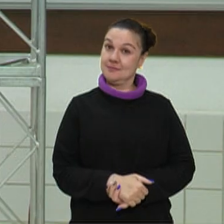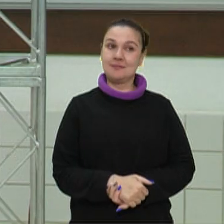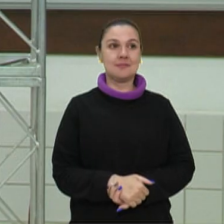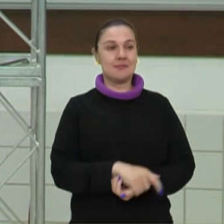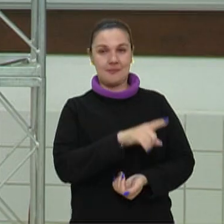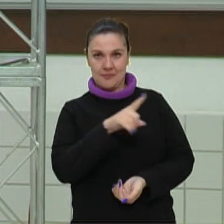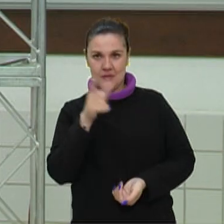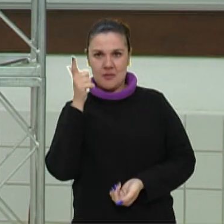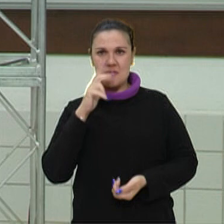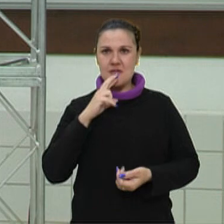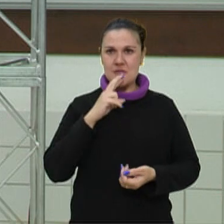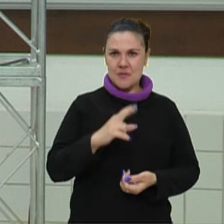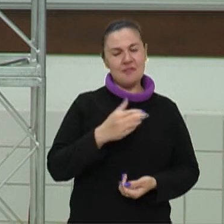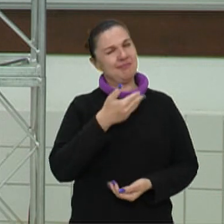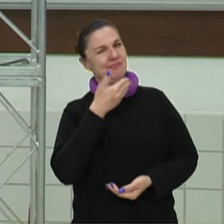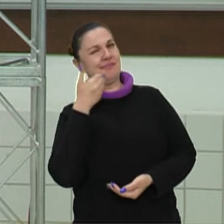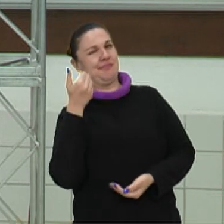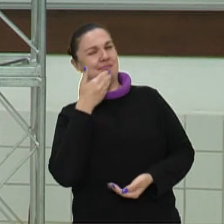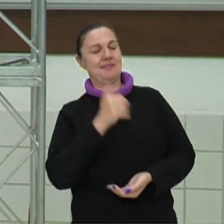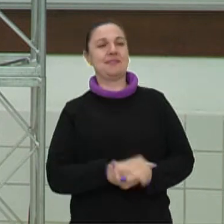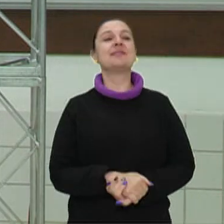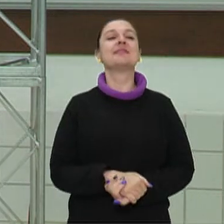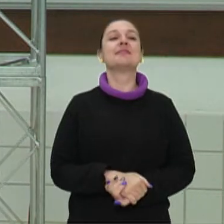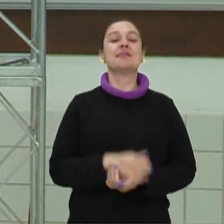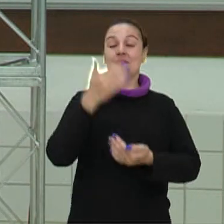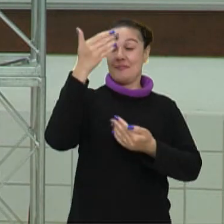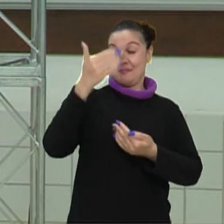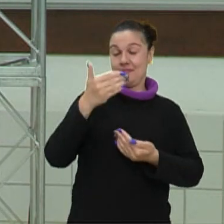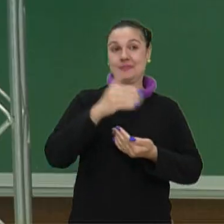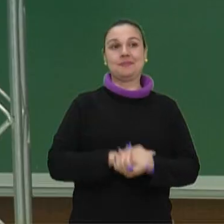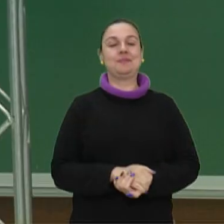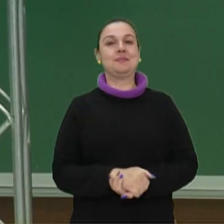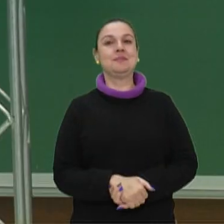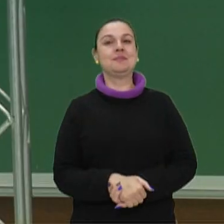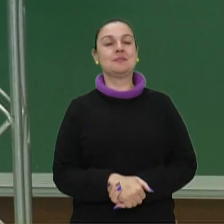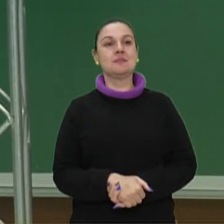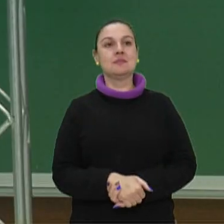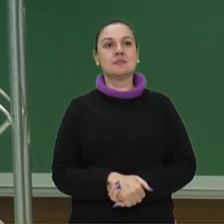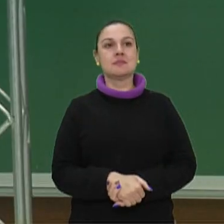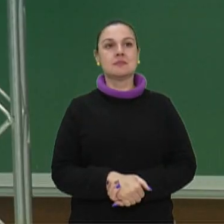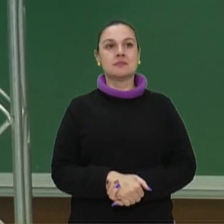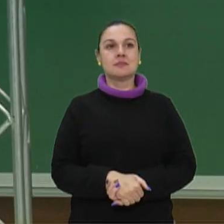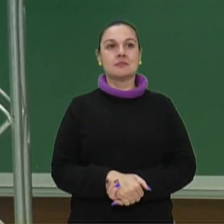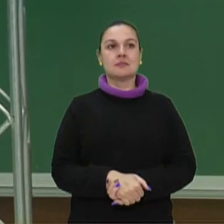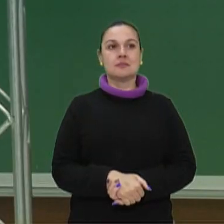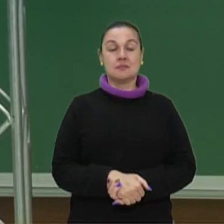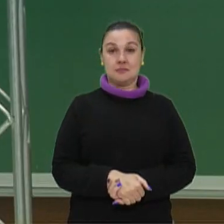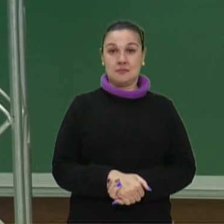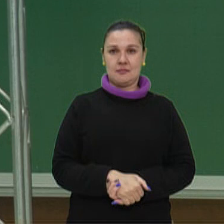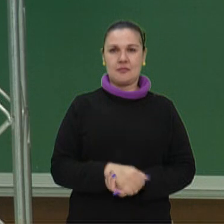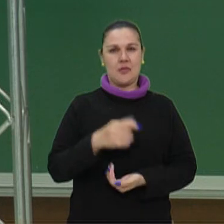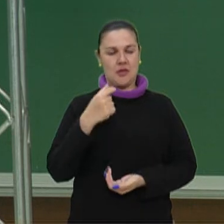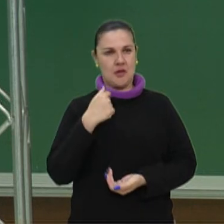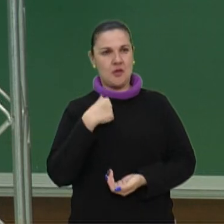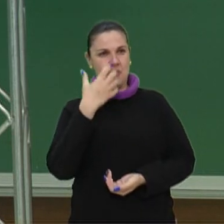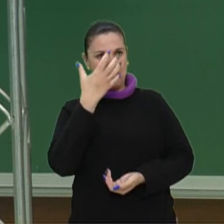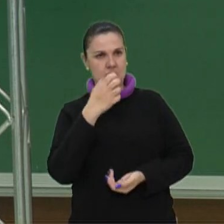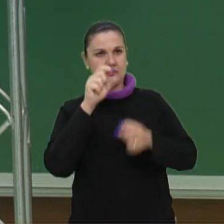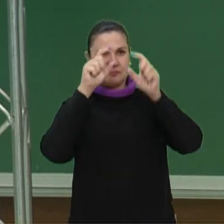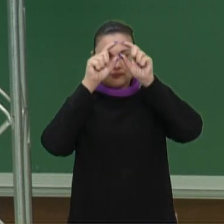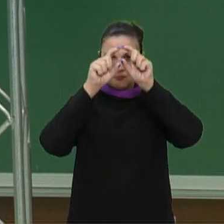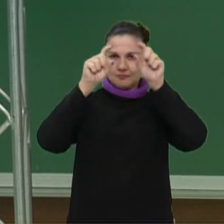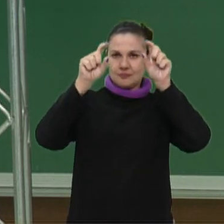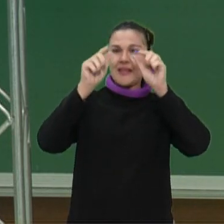E aí, conseguiram? Esse é simples, né? Vamos lá para a correção. Veja, então eu vou considerar, deixar aí, né,